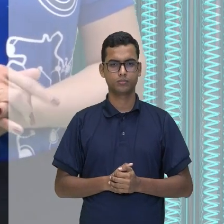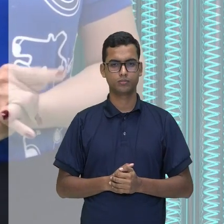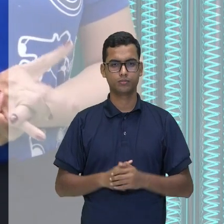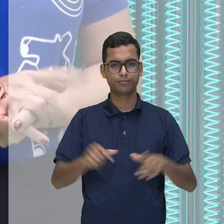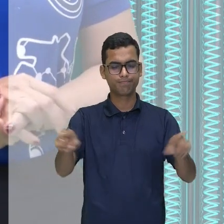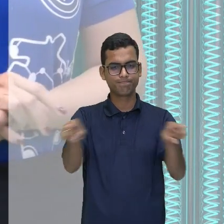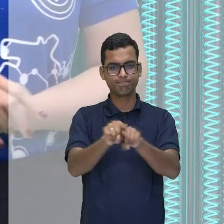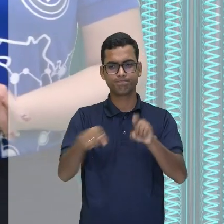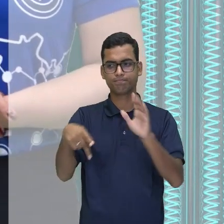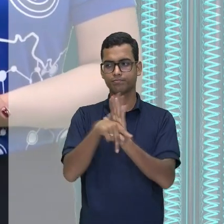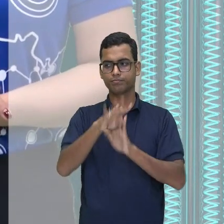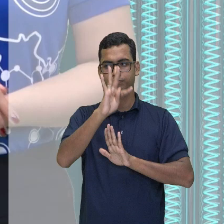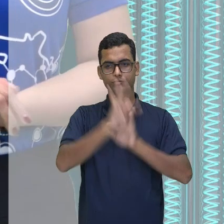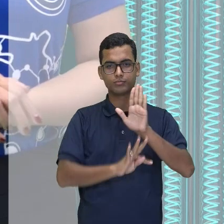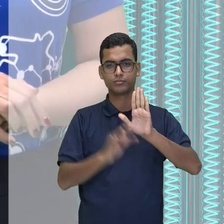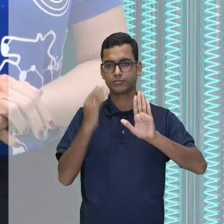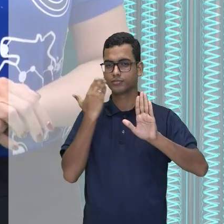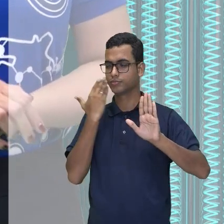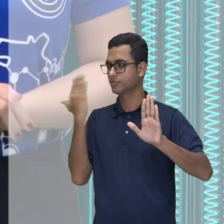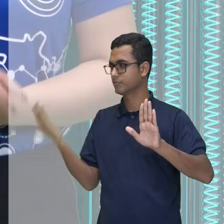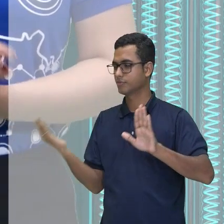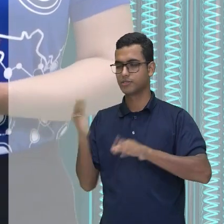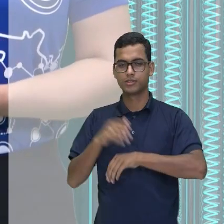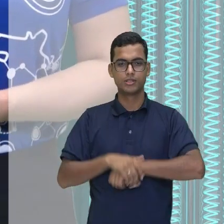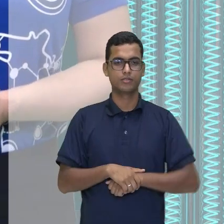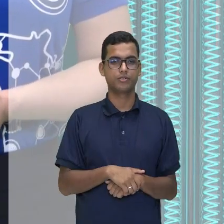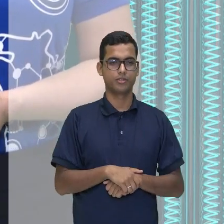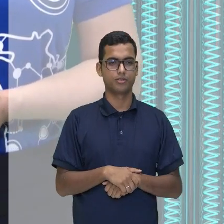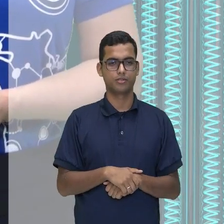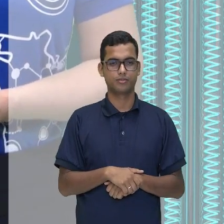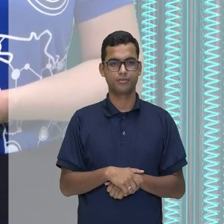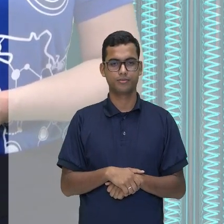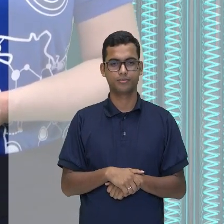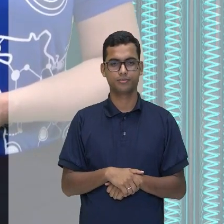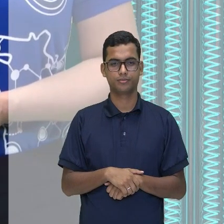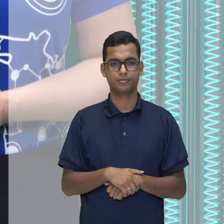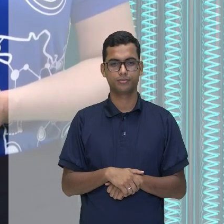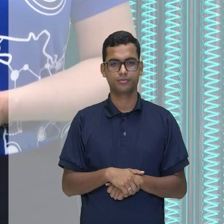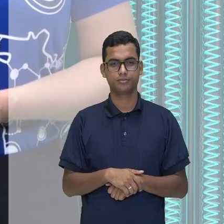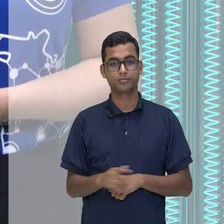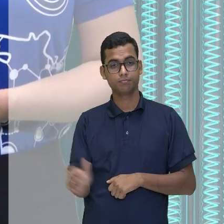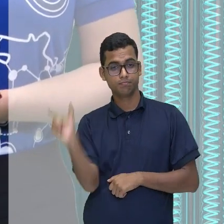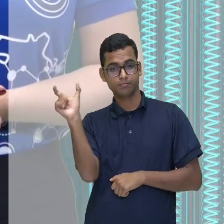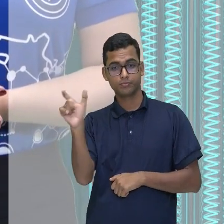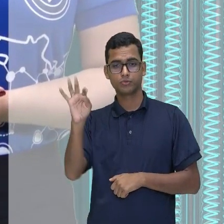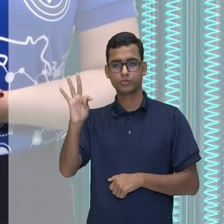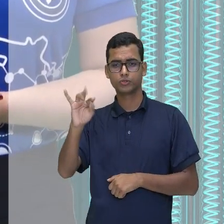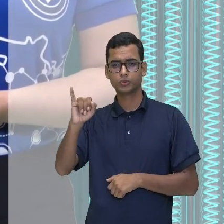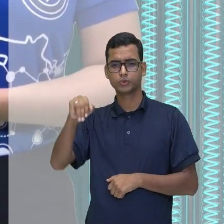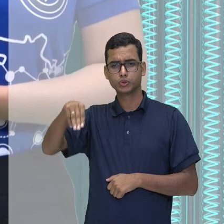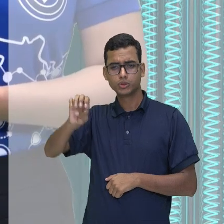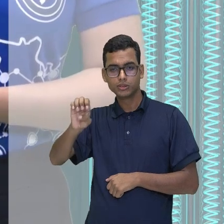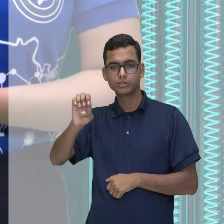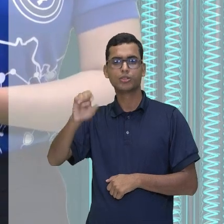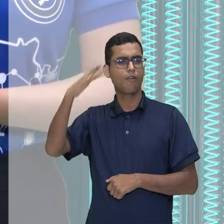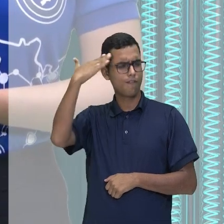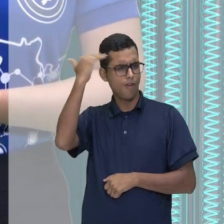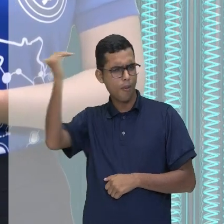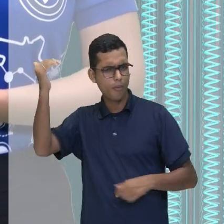texto, vejam. Eu tenho screen time, a palavra time é uma palavra